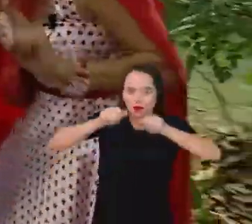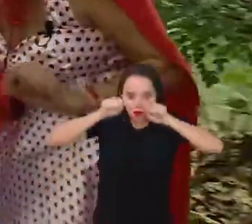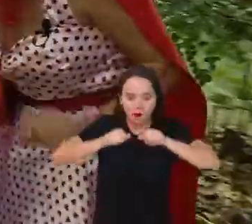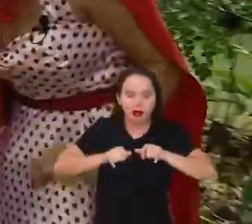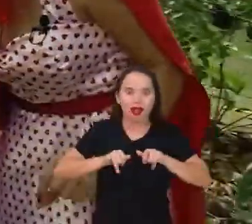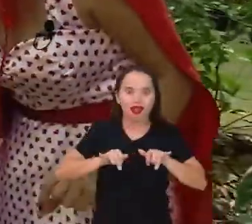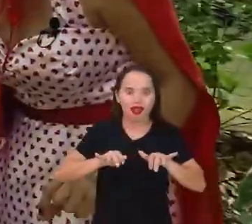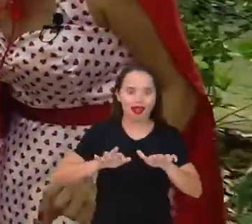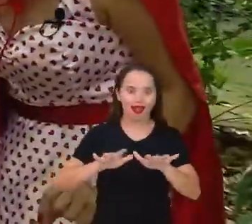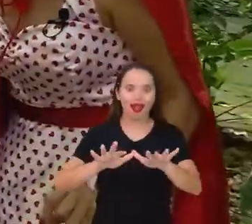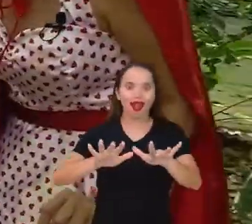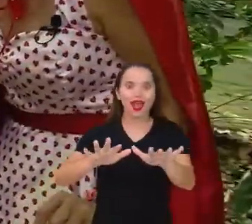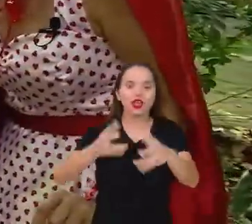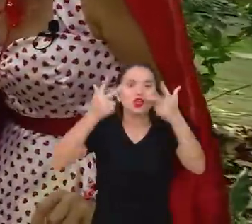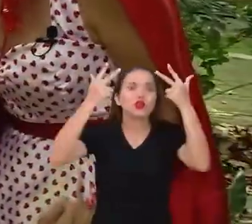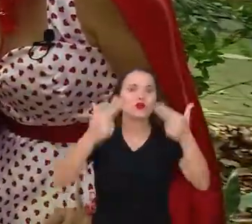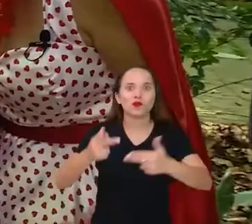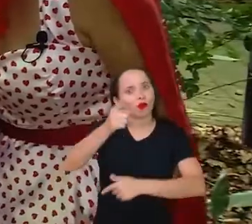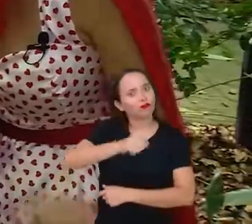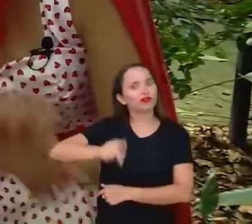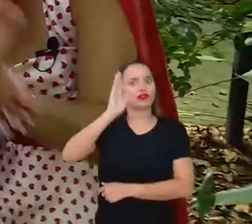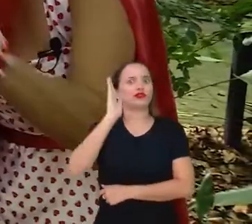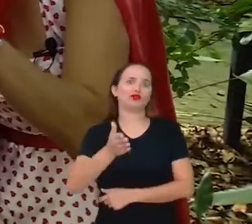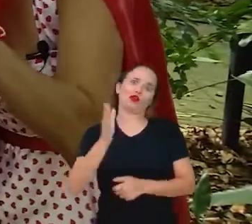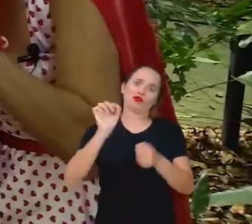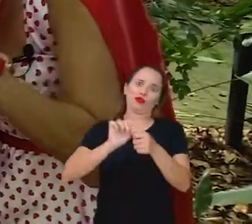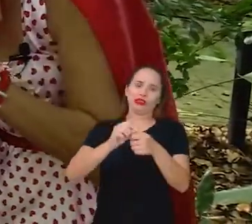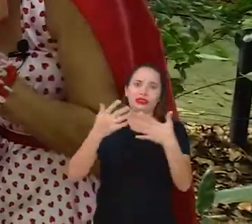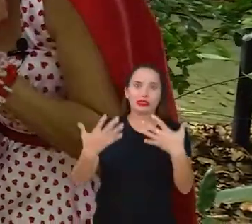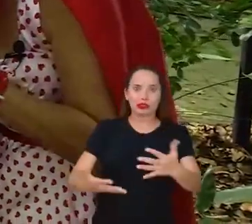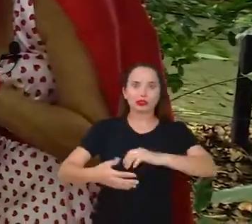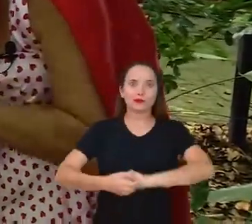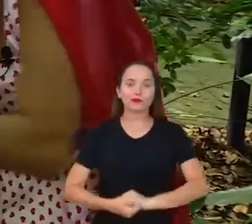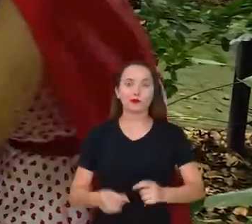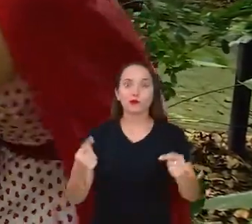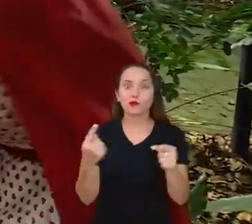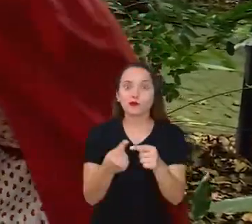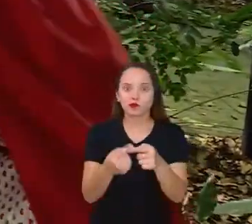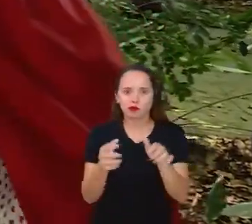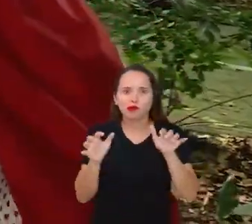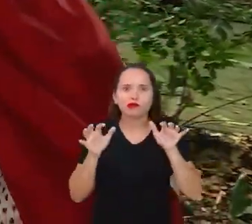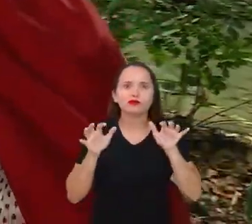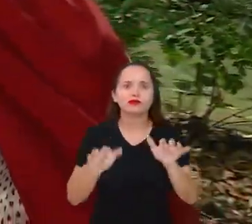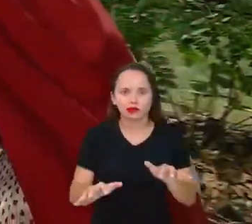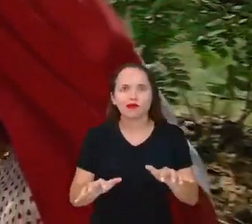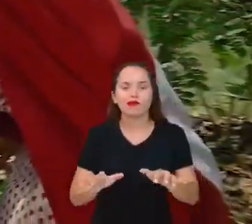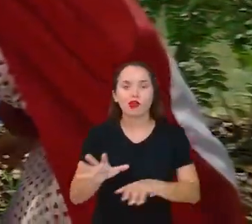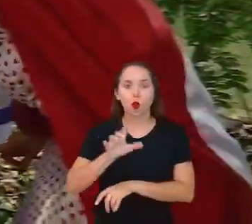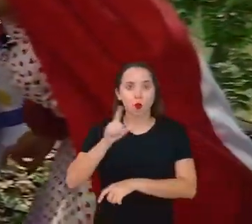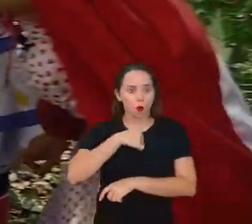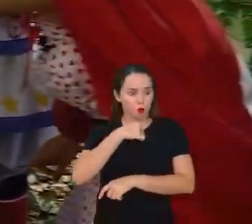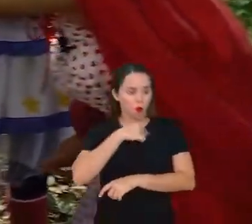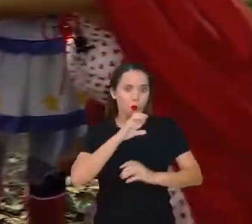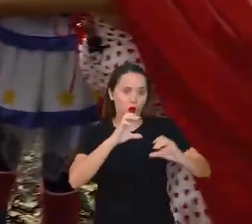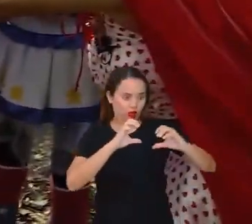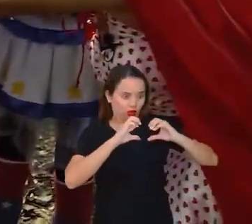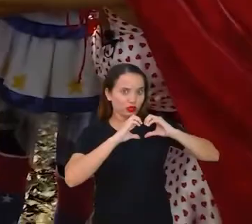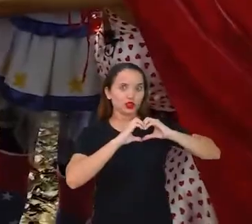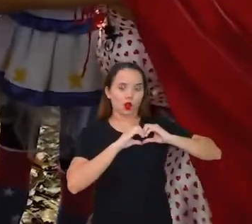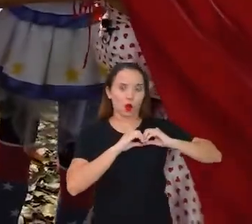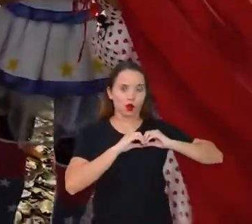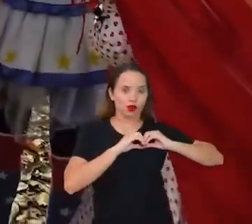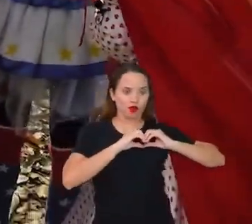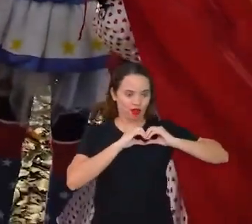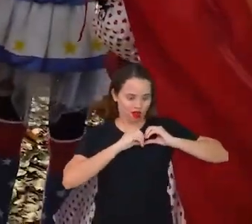compartilhando como vocês já compartilharam. Porque dessa forma, esse coração que está cheio